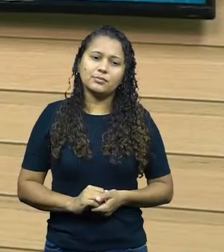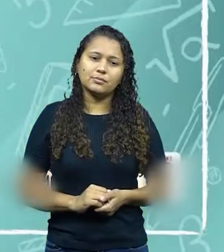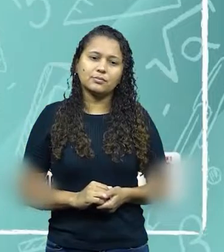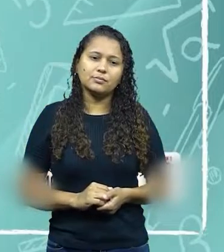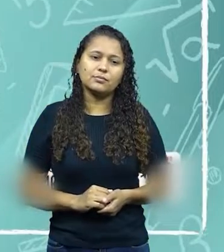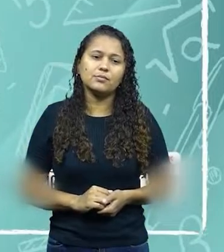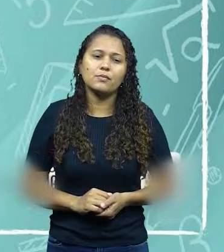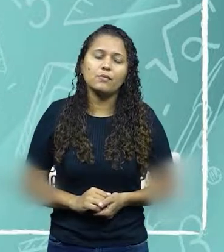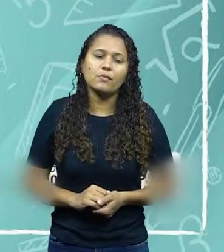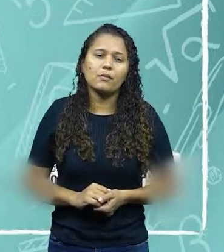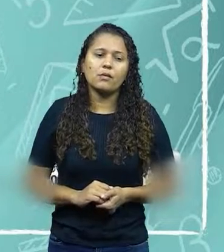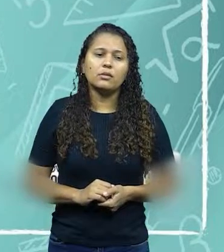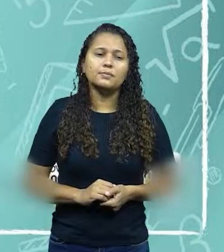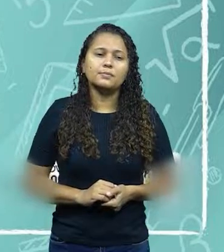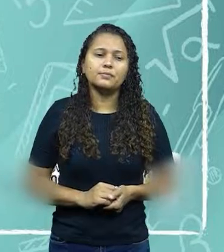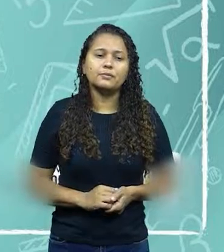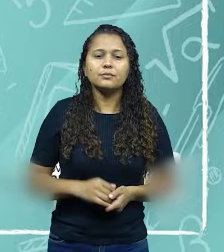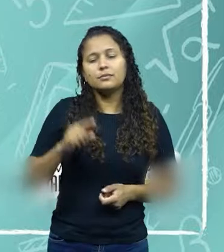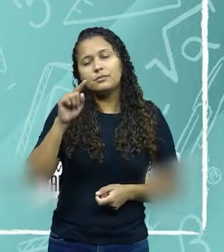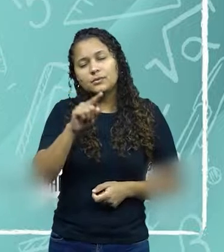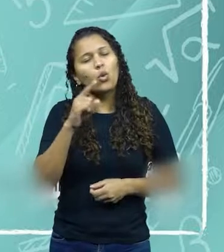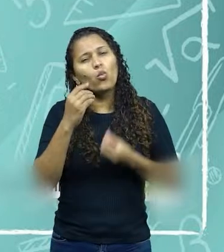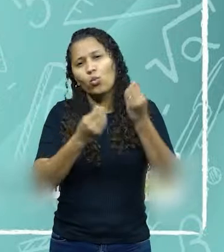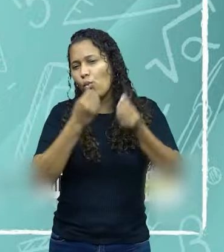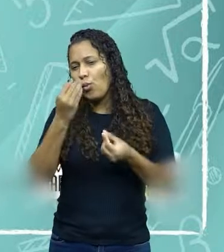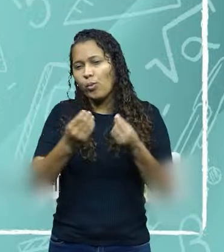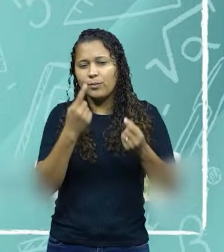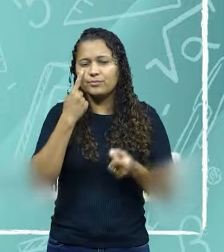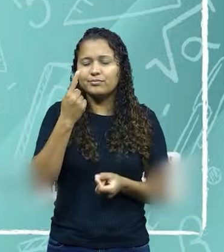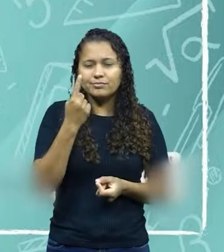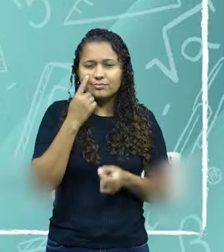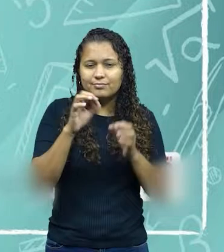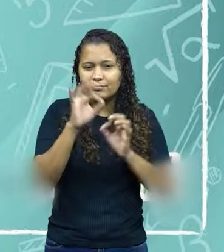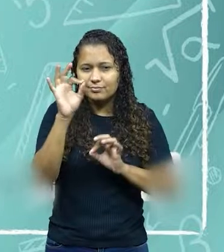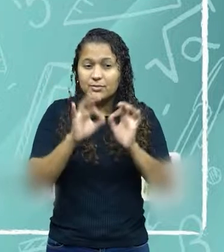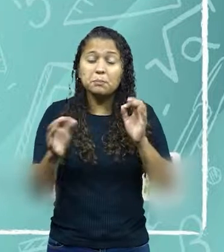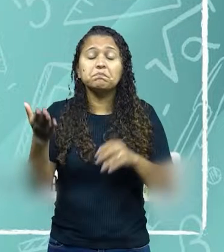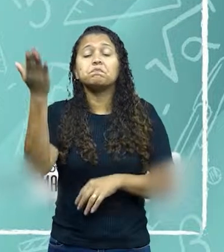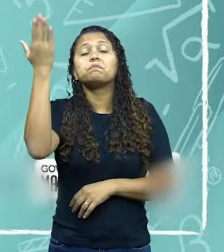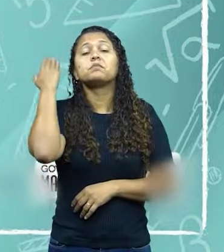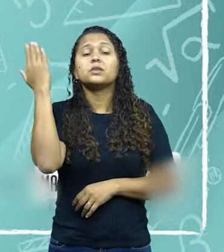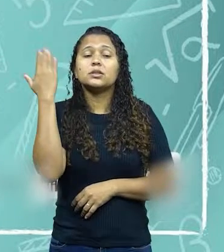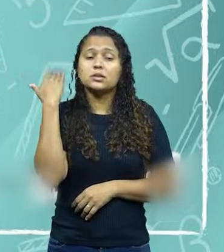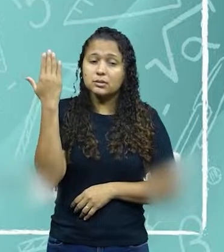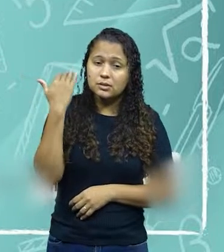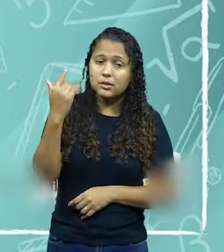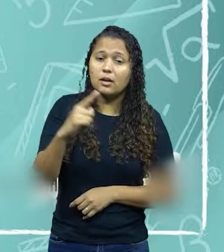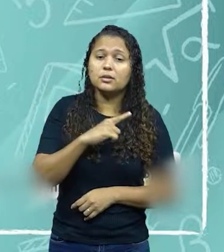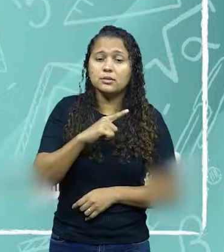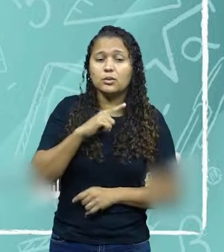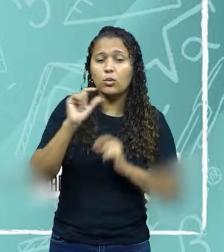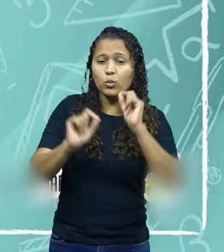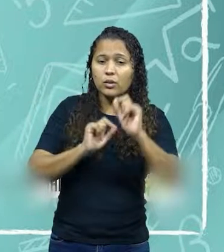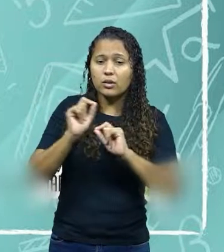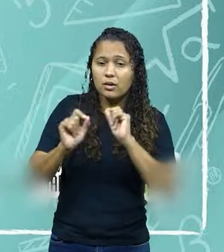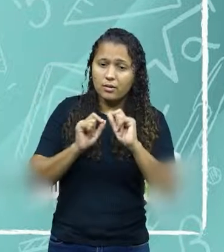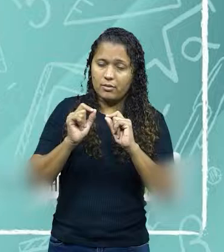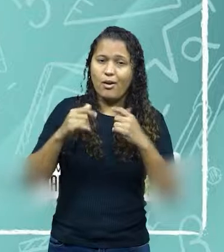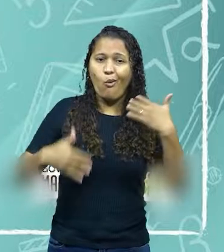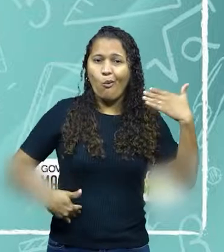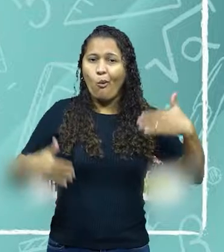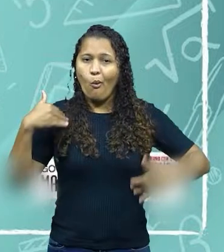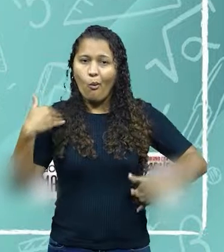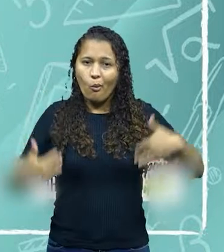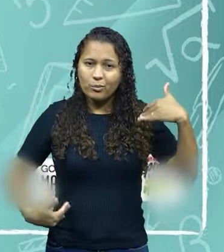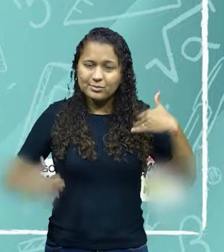obras. Bom, como eles definiam as medidas? Na antiguidade, os homens utilizavam as partes do